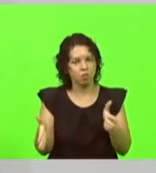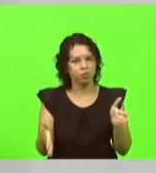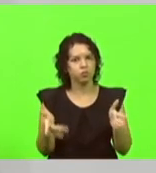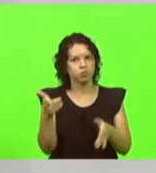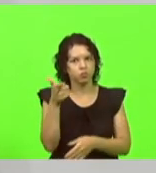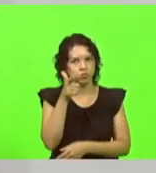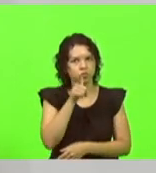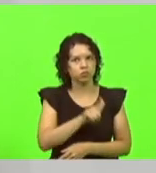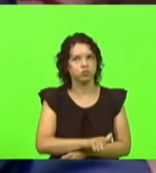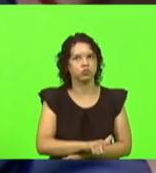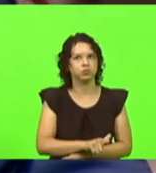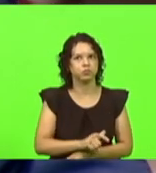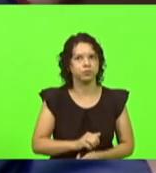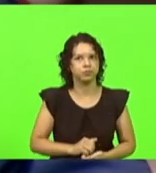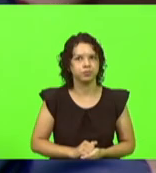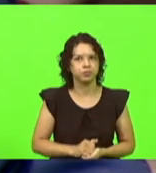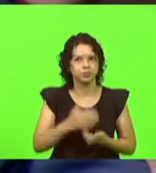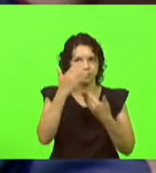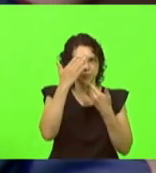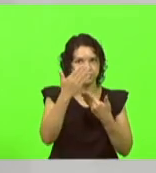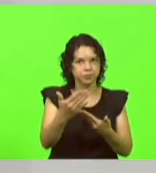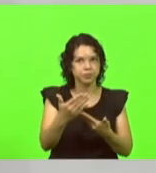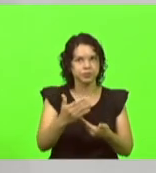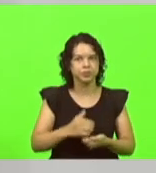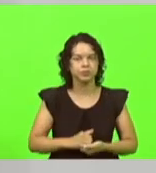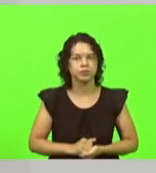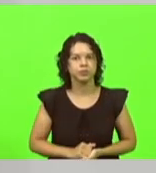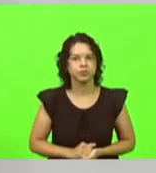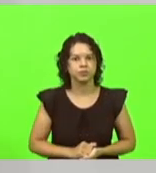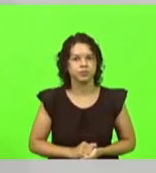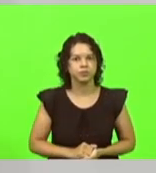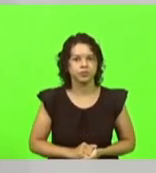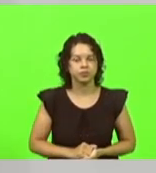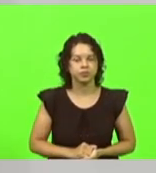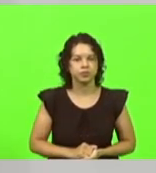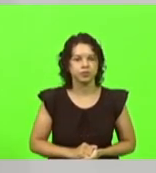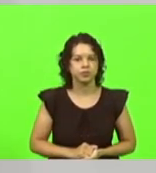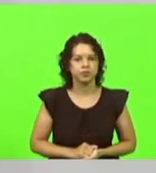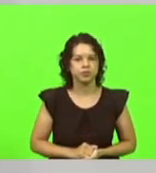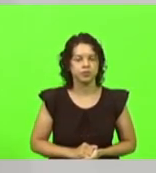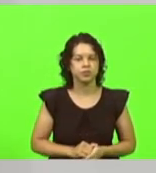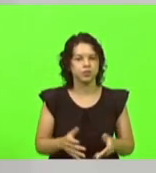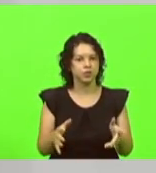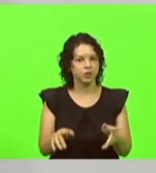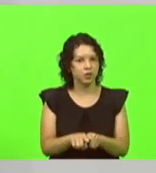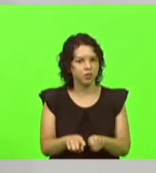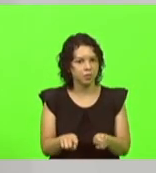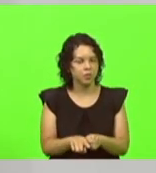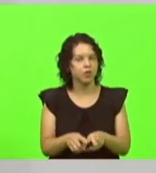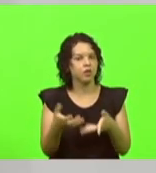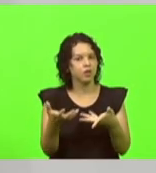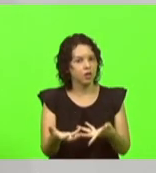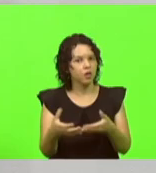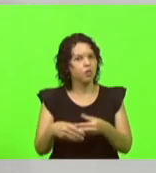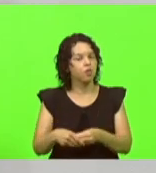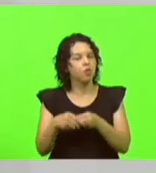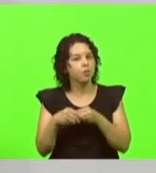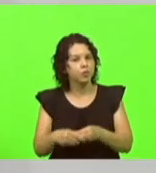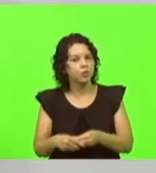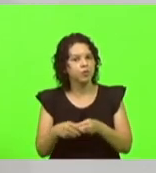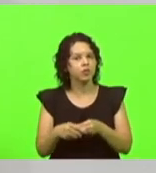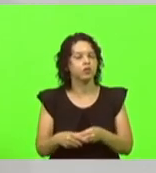ser realizado. Obrigado, deputado Júlio Garcia. Quero também cumprimentar aqui